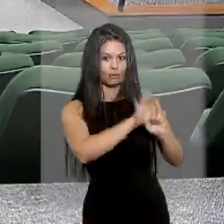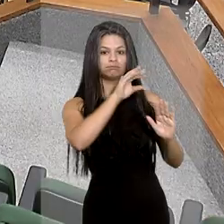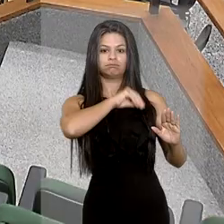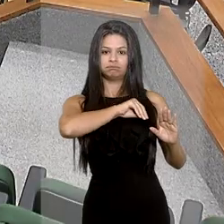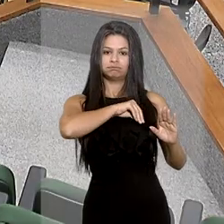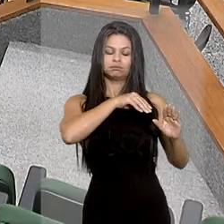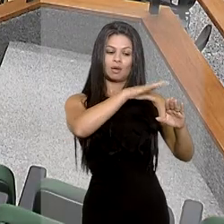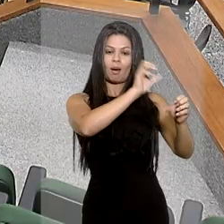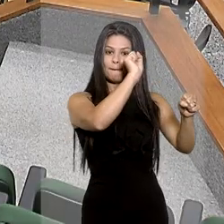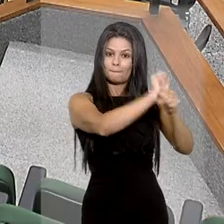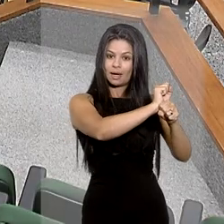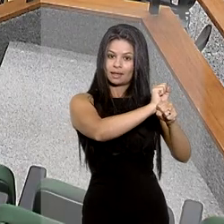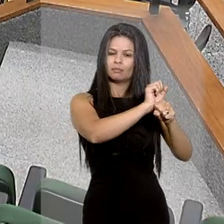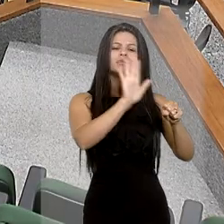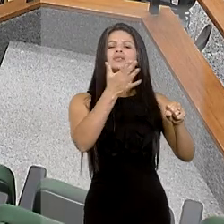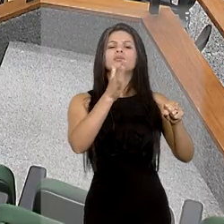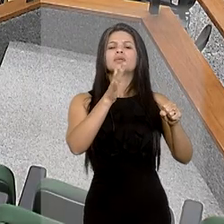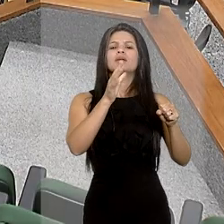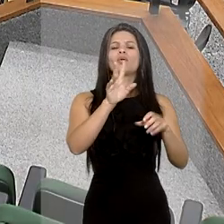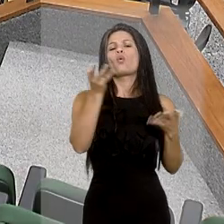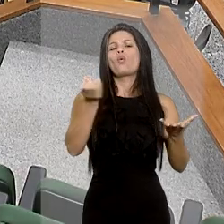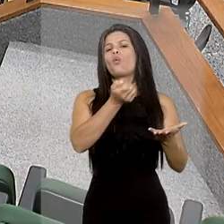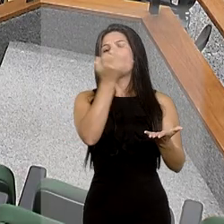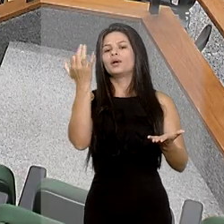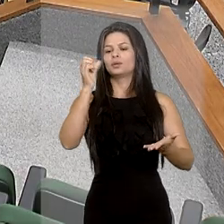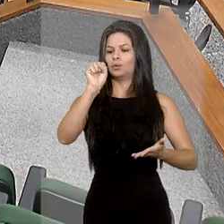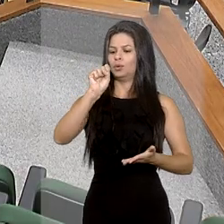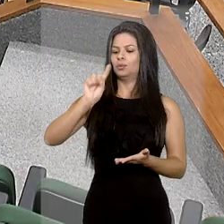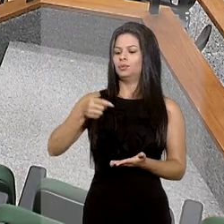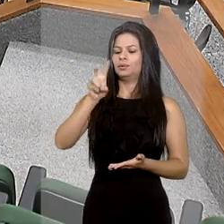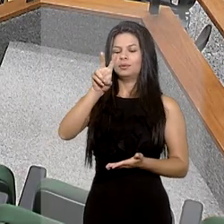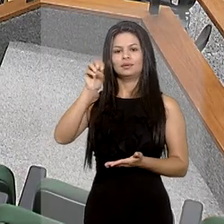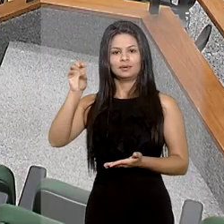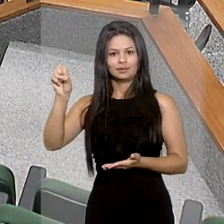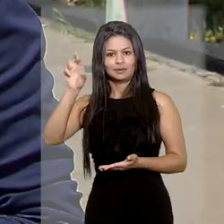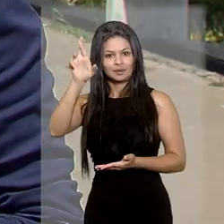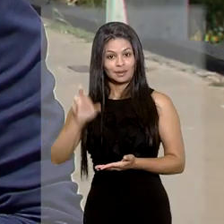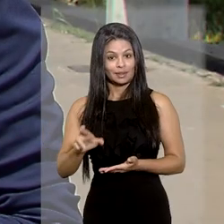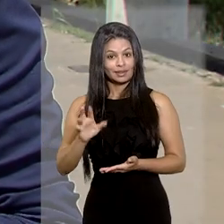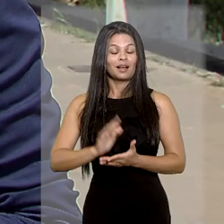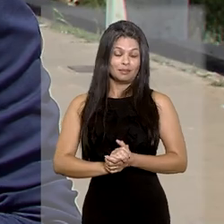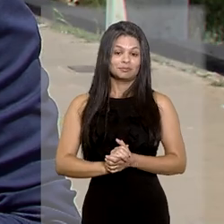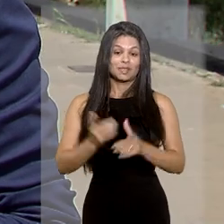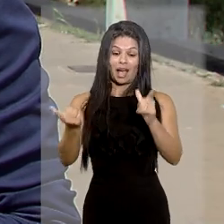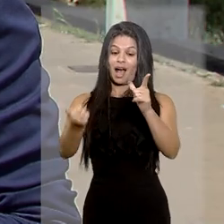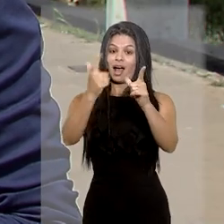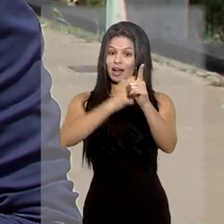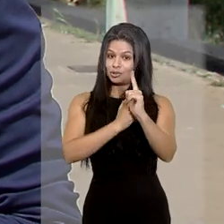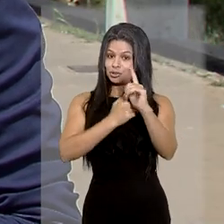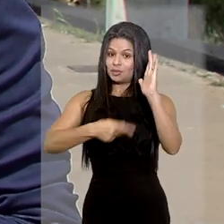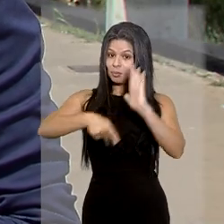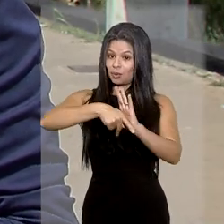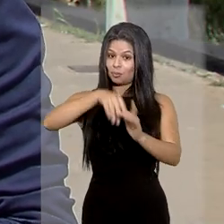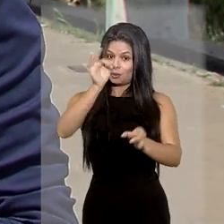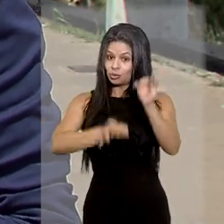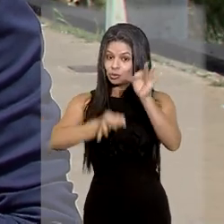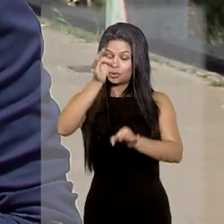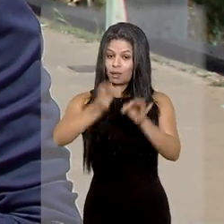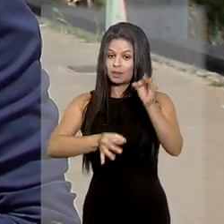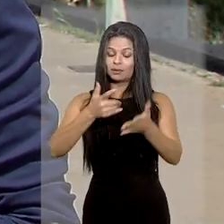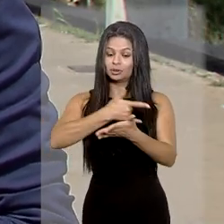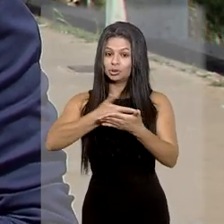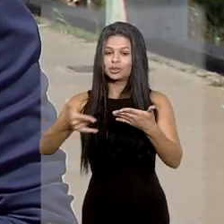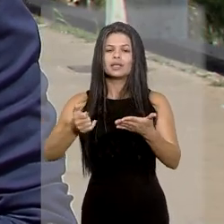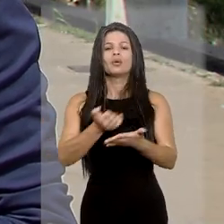executado o que representavam o valor de aproximadamente 8.500 a dívida que é objeto da execução teve origem